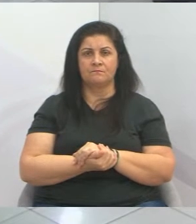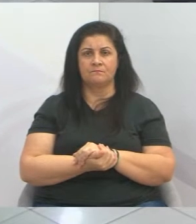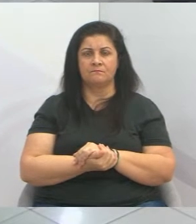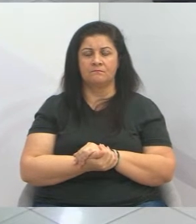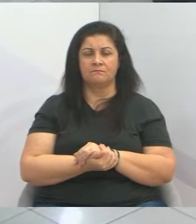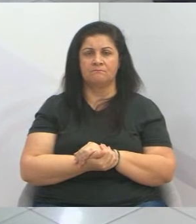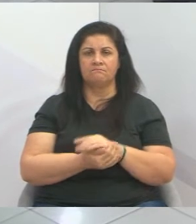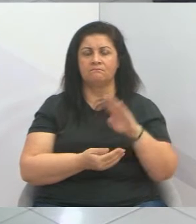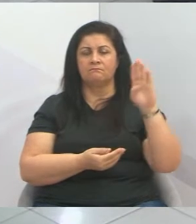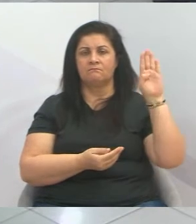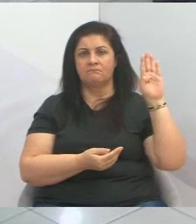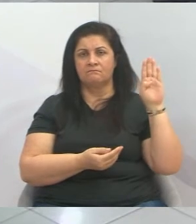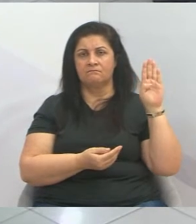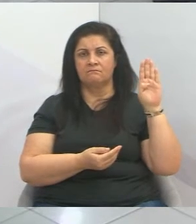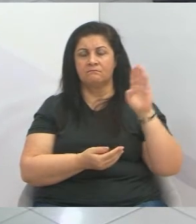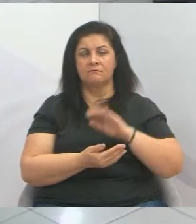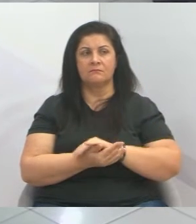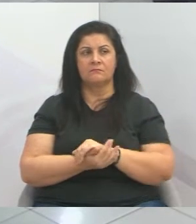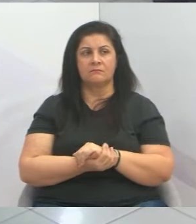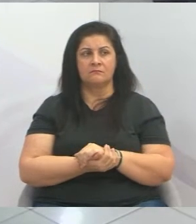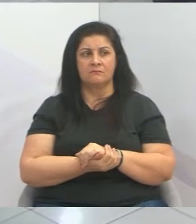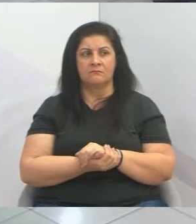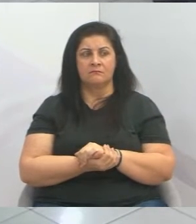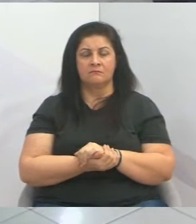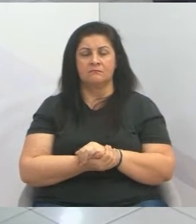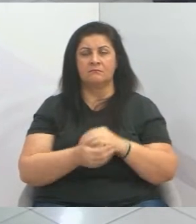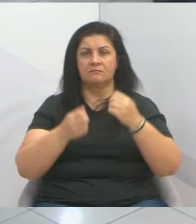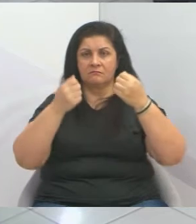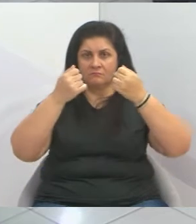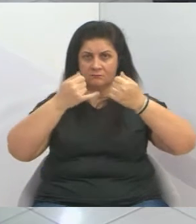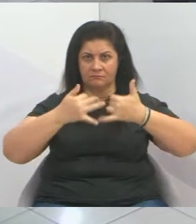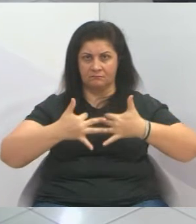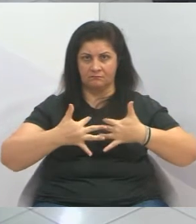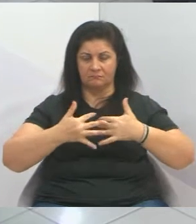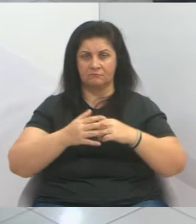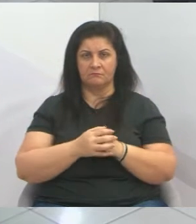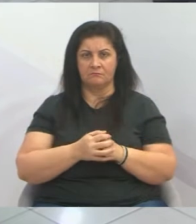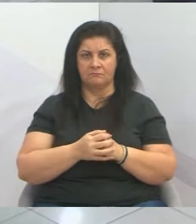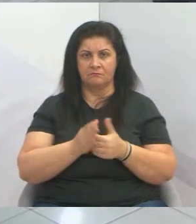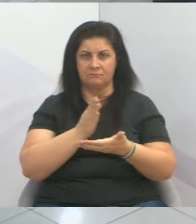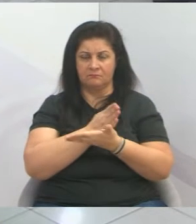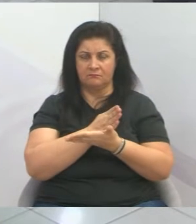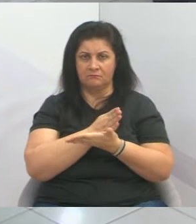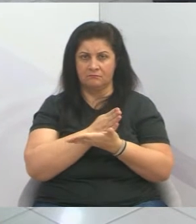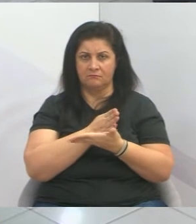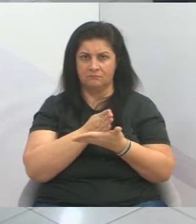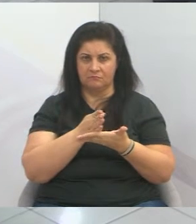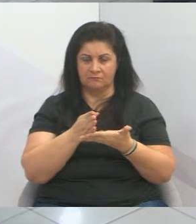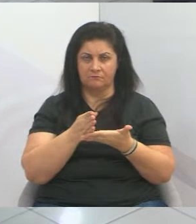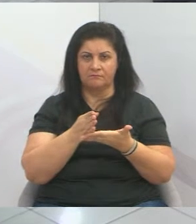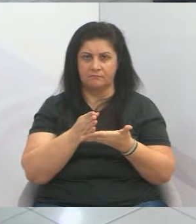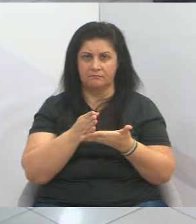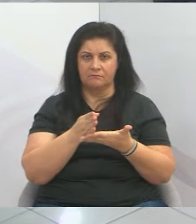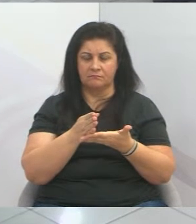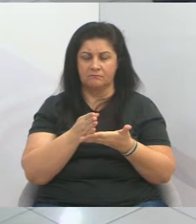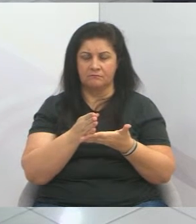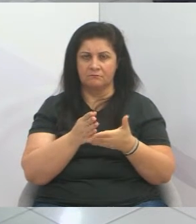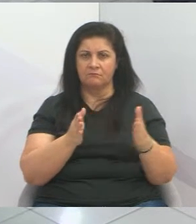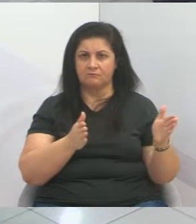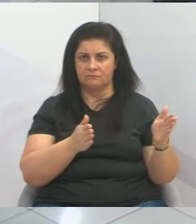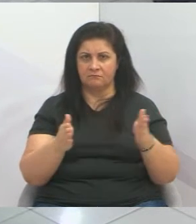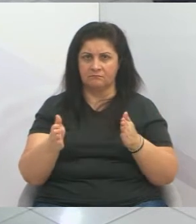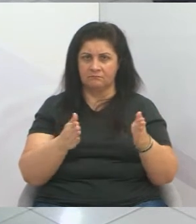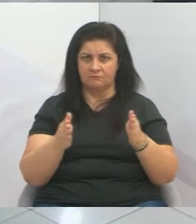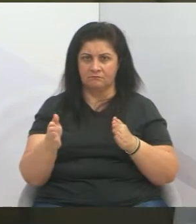também quero colaborar seu presidente e dizer também que no começo quando comecei meu